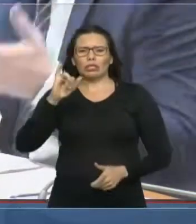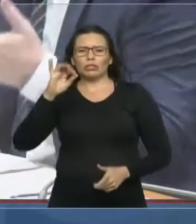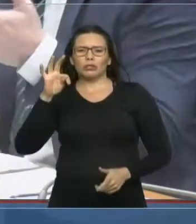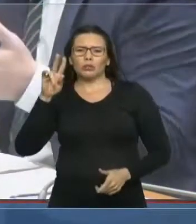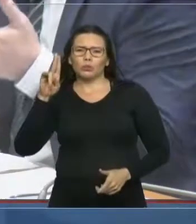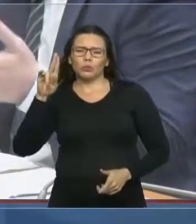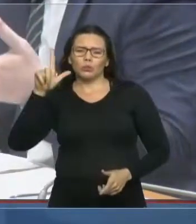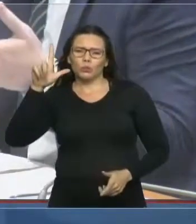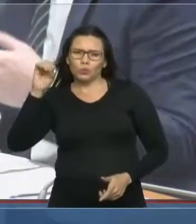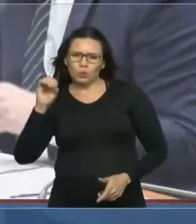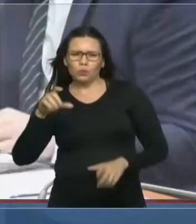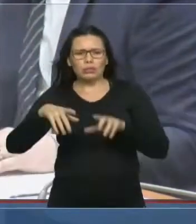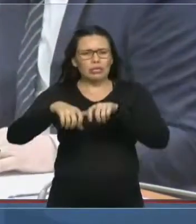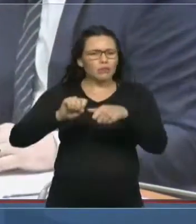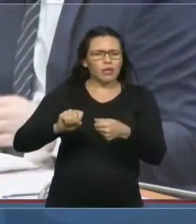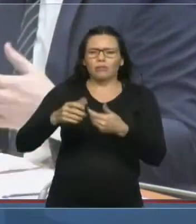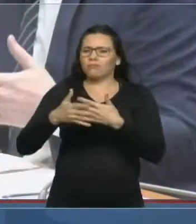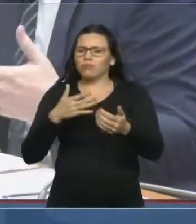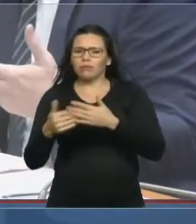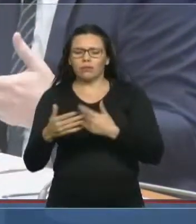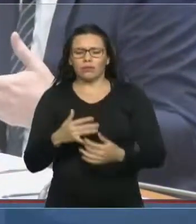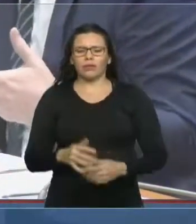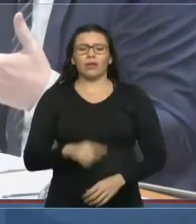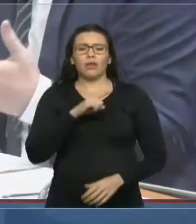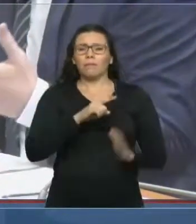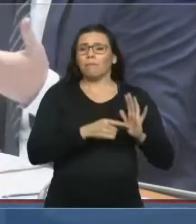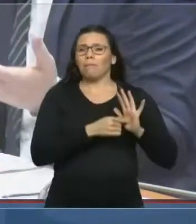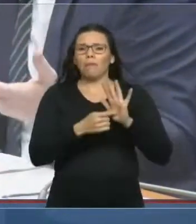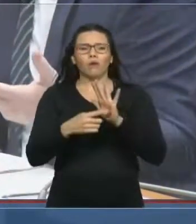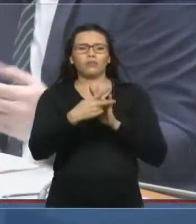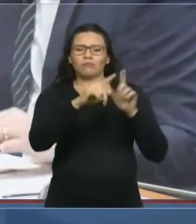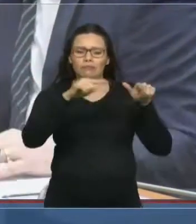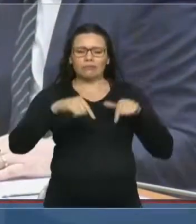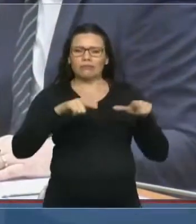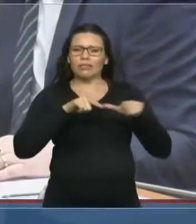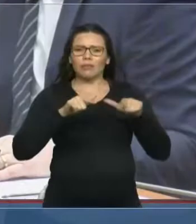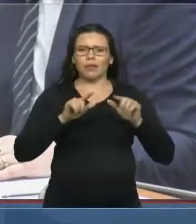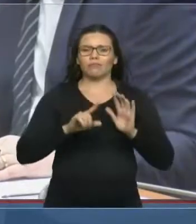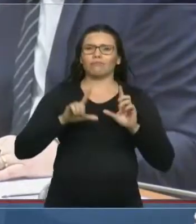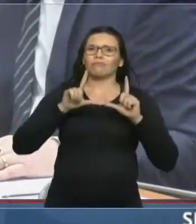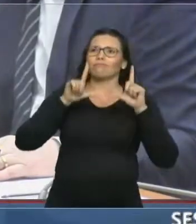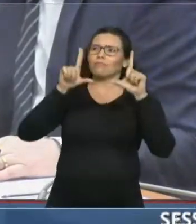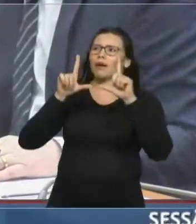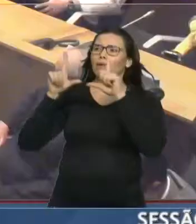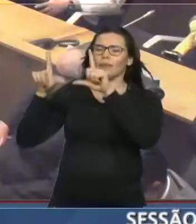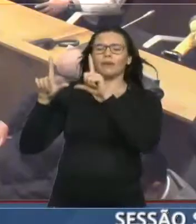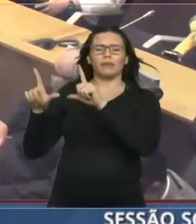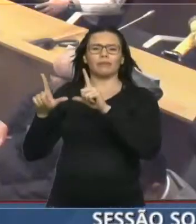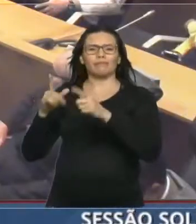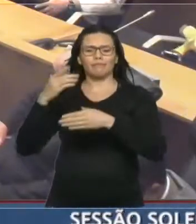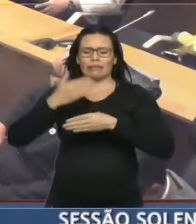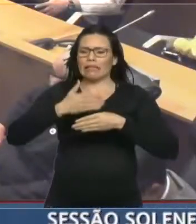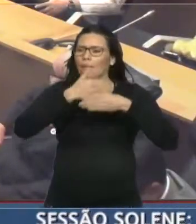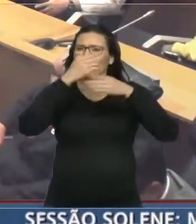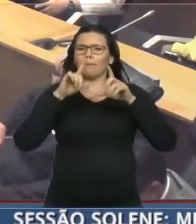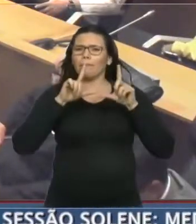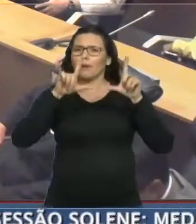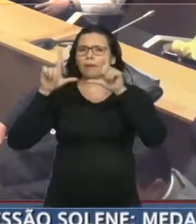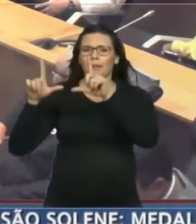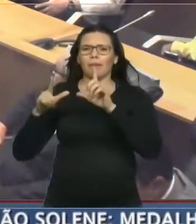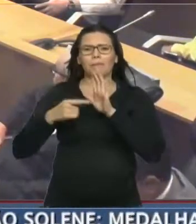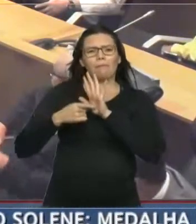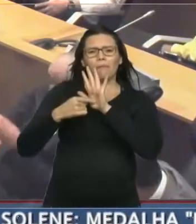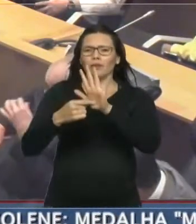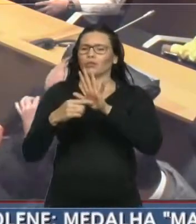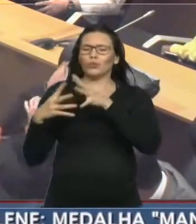lá no seu ambiente de trabalho uma boa parte das homenagens, dos certificados e diplomas e condecorações